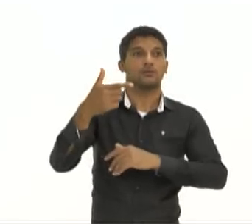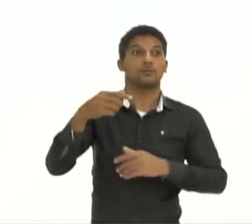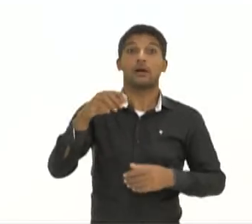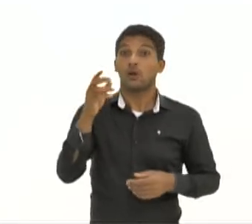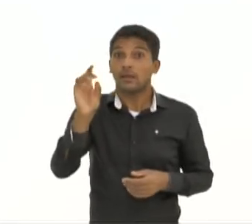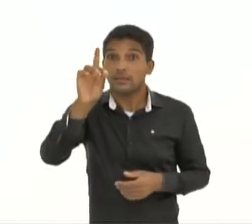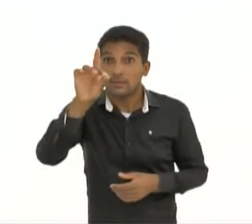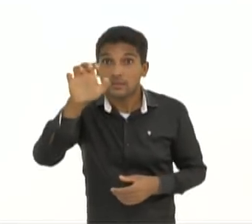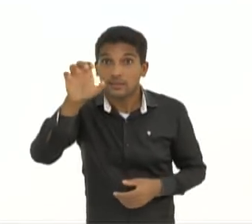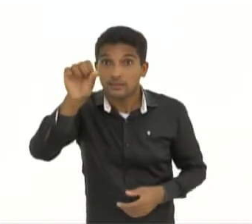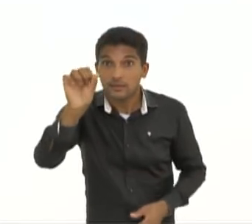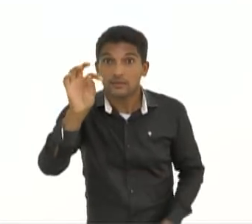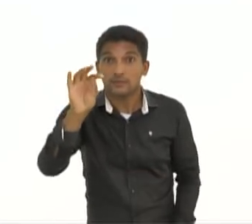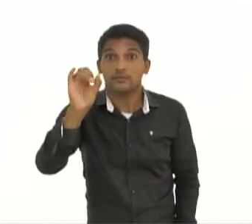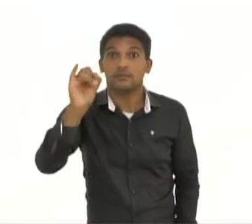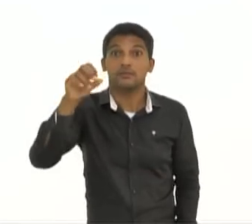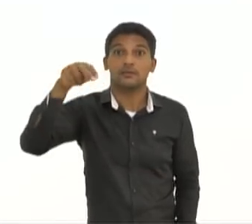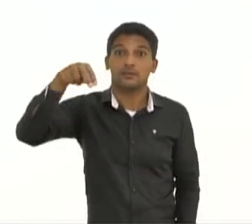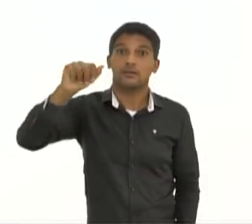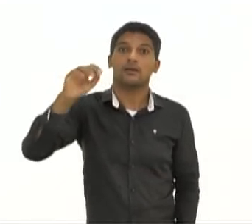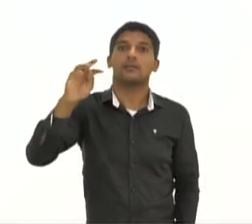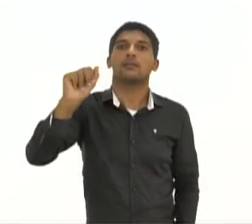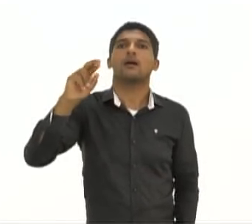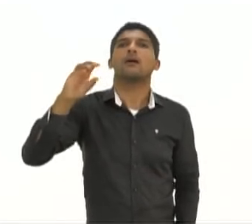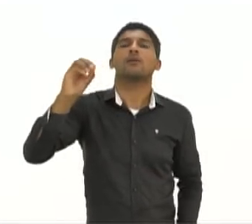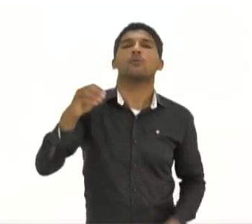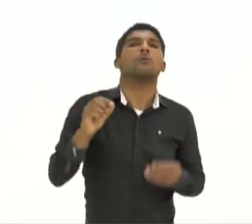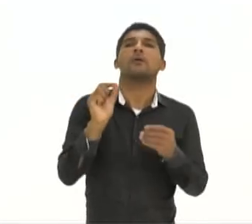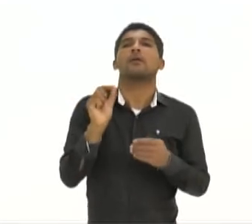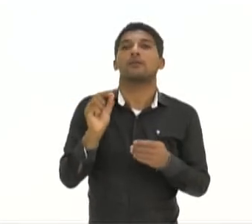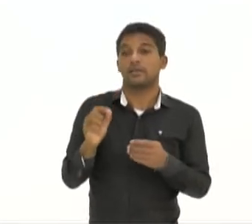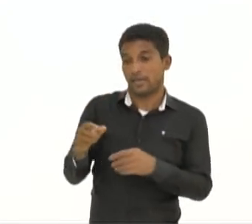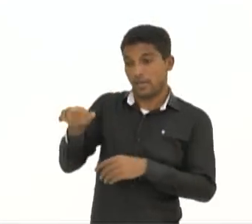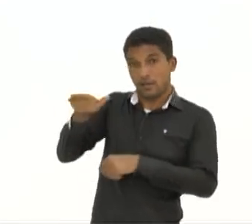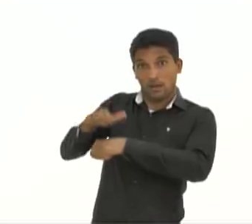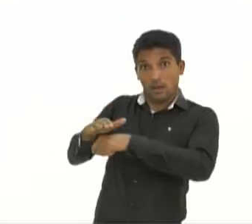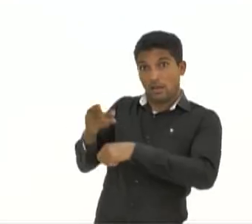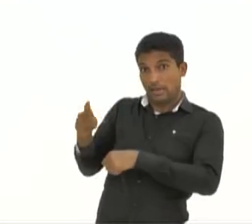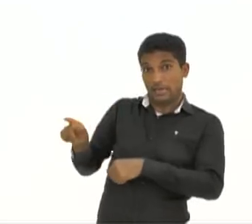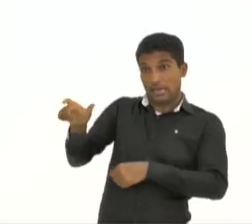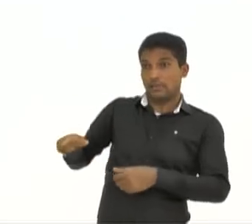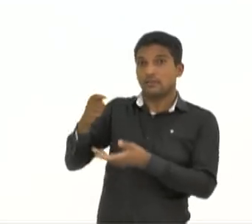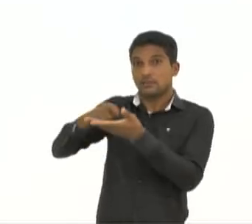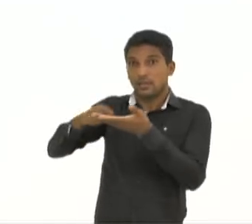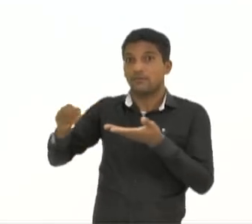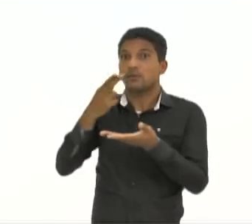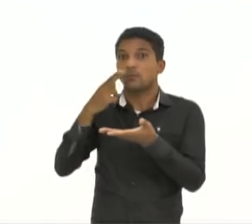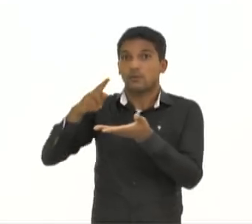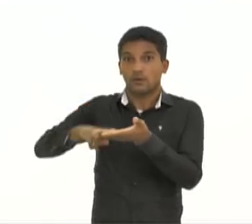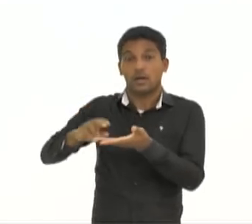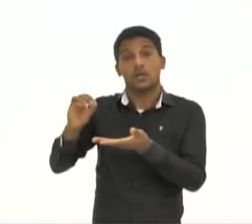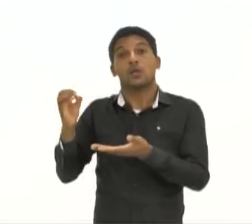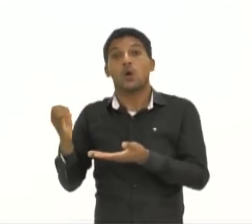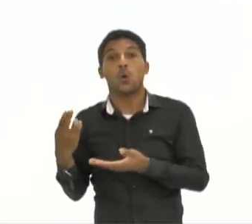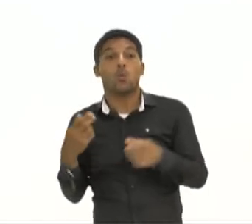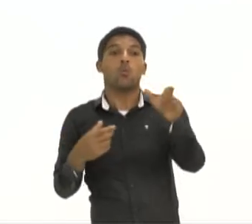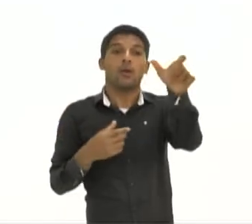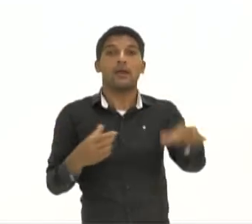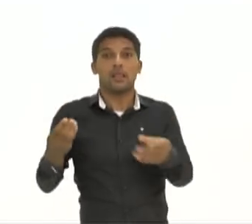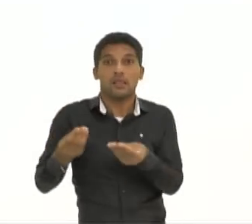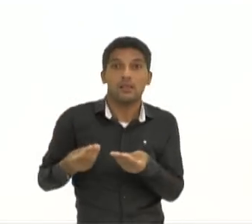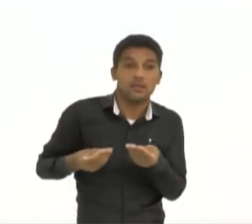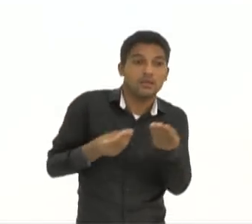pessoa que escreveu a carta. C, também pode ser chamado de remetente. Ou D, também pode ser chamado de